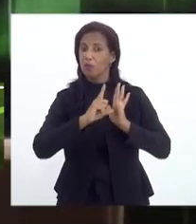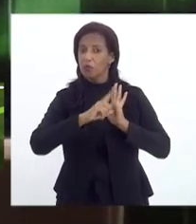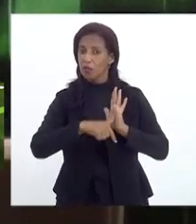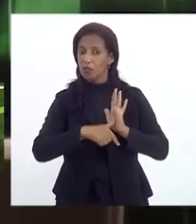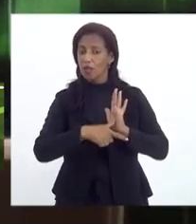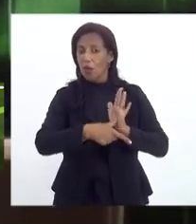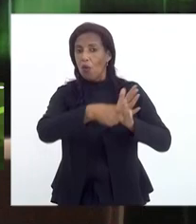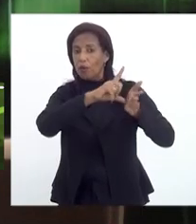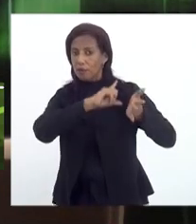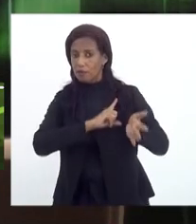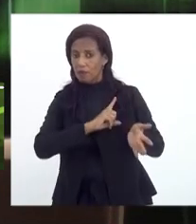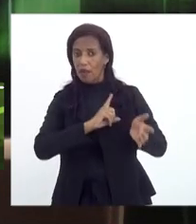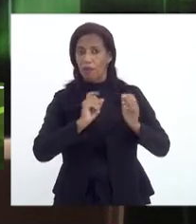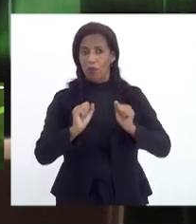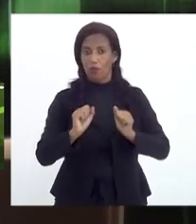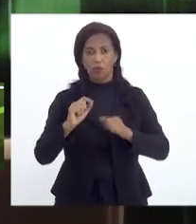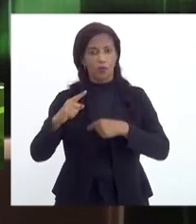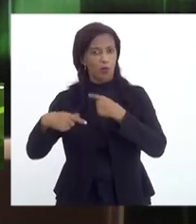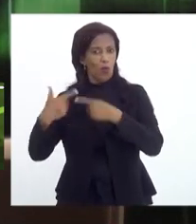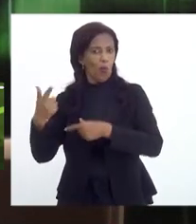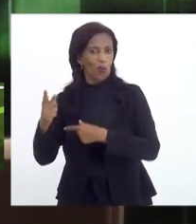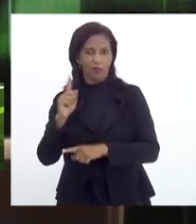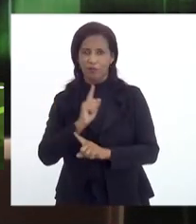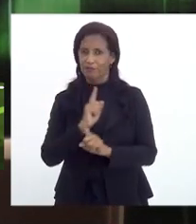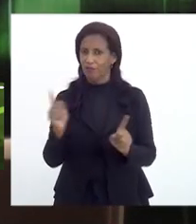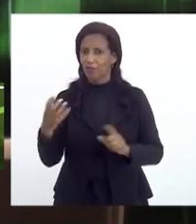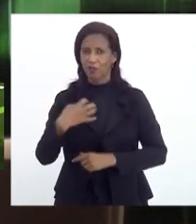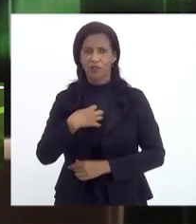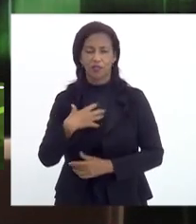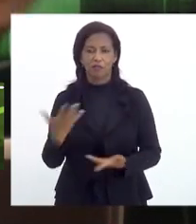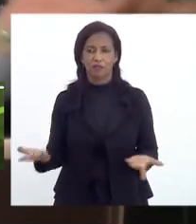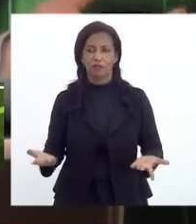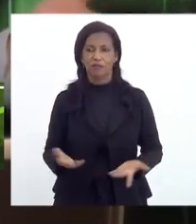Antecipar Aí sim Do contrário Não tem sentido